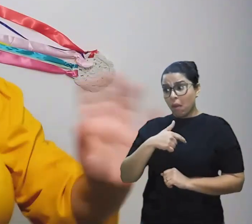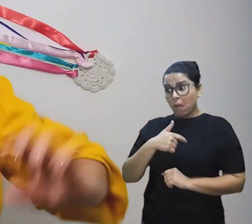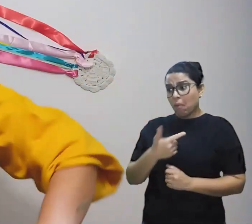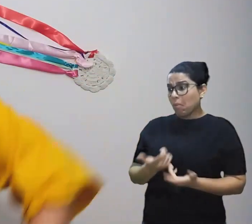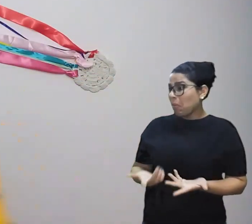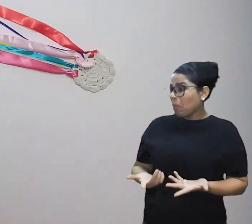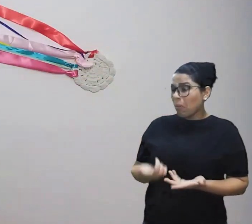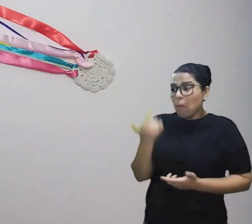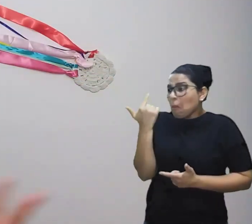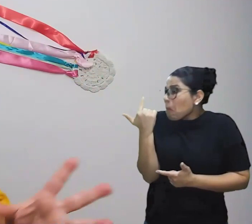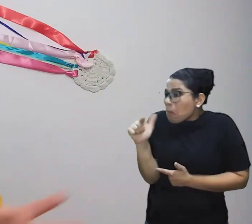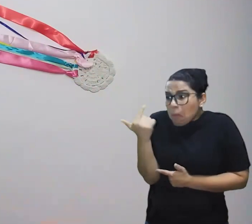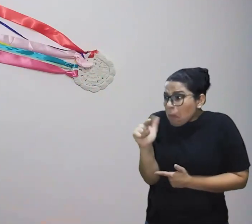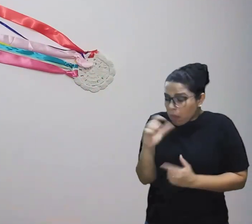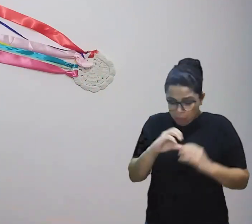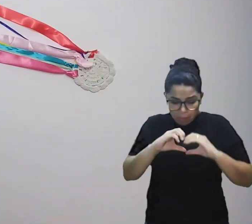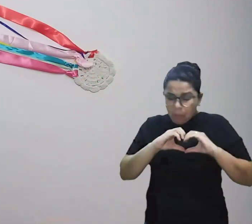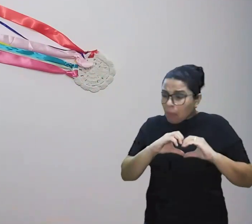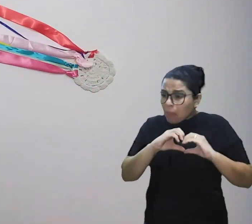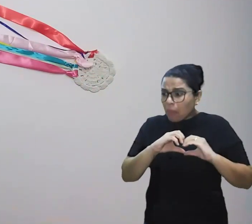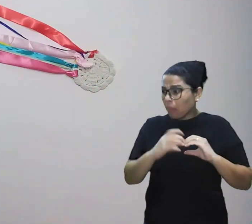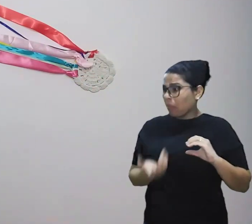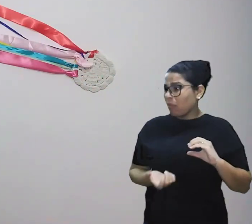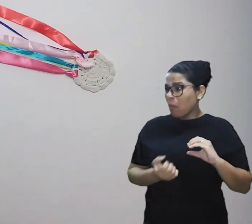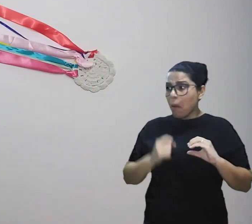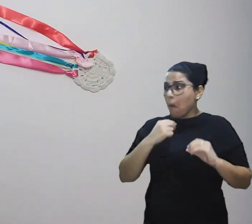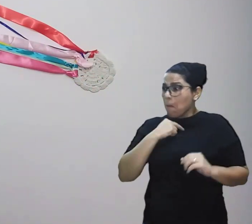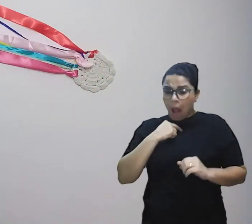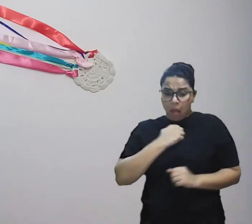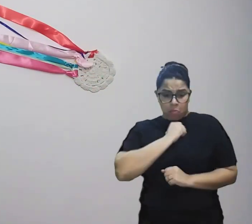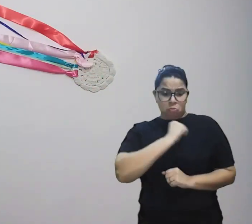nem posso ter um problema de disparar no perigo?